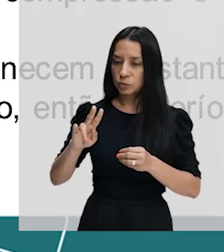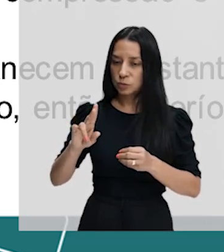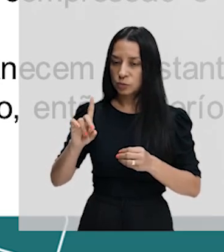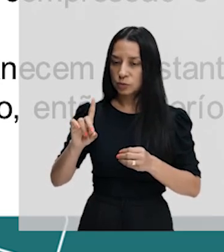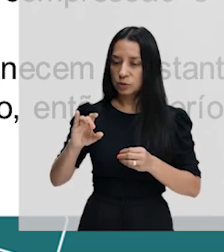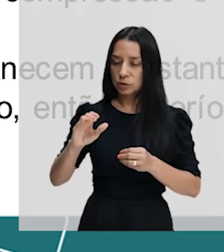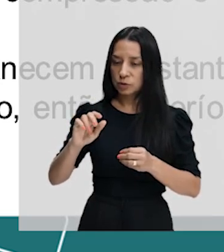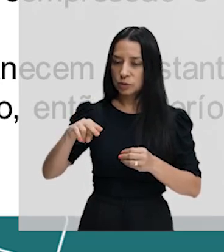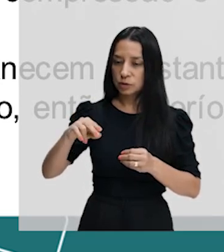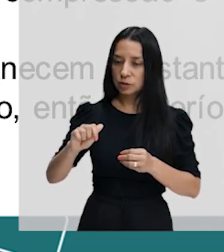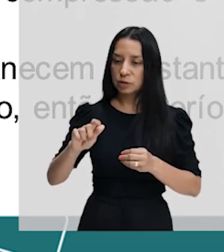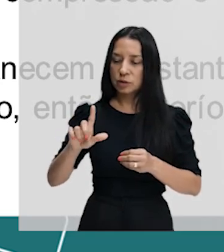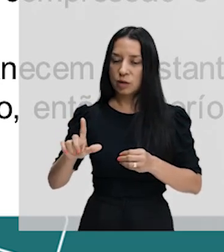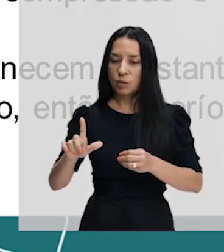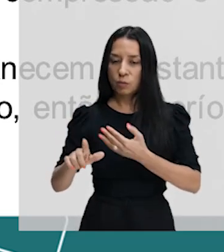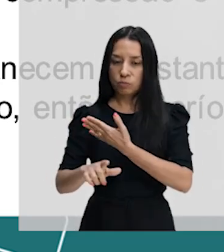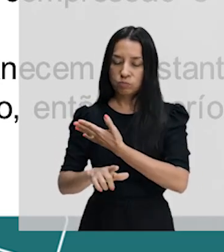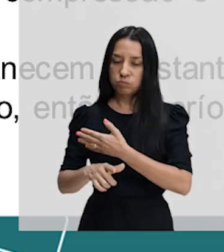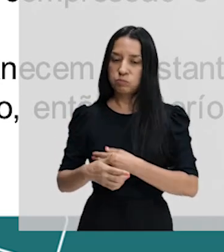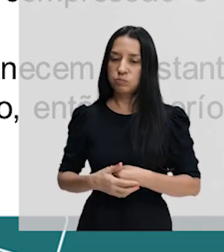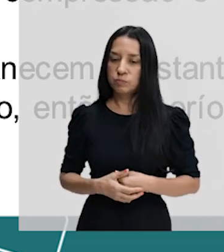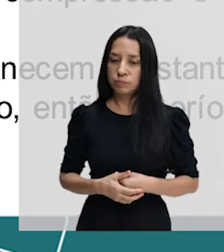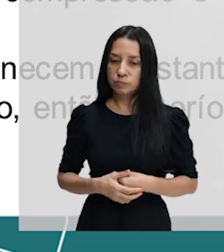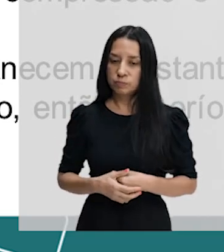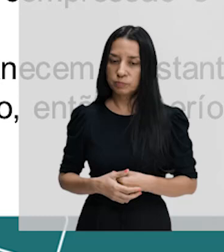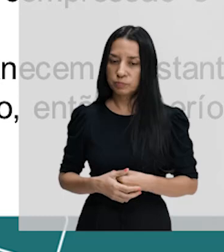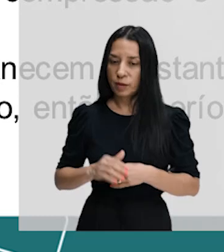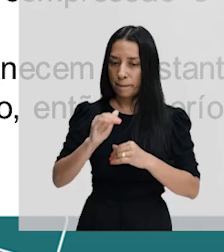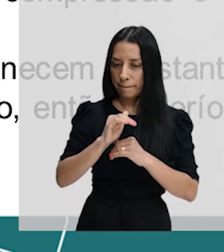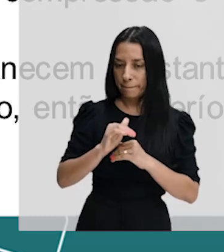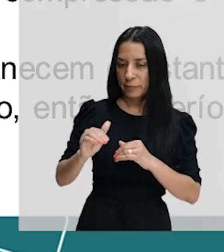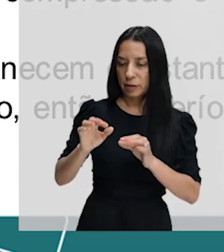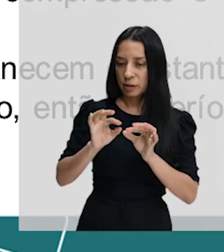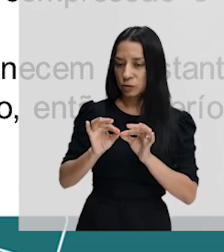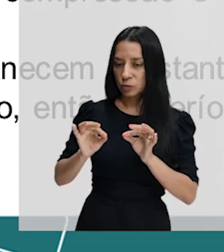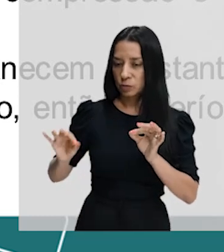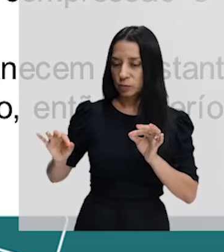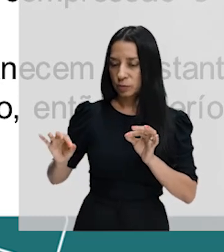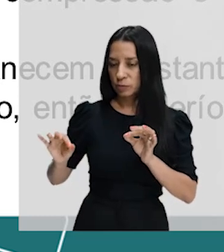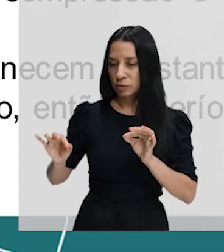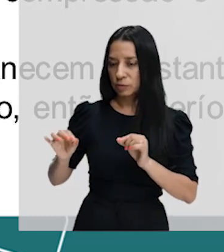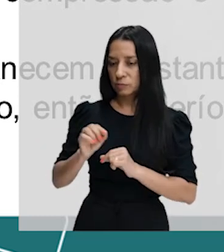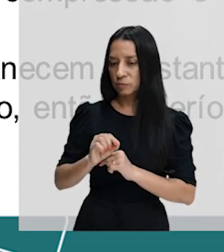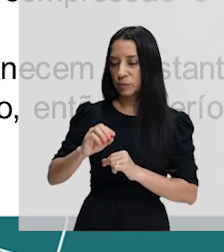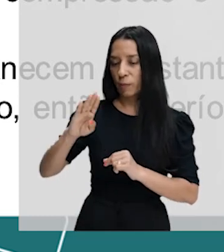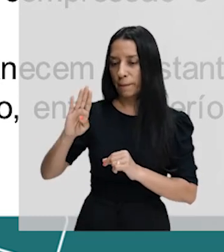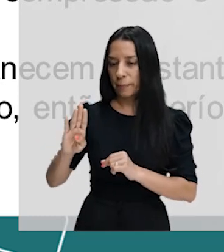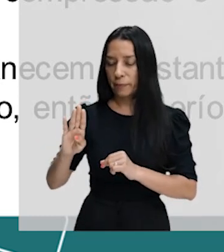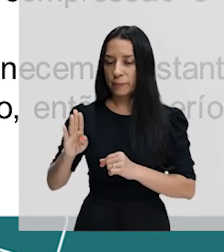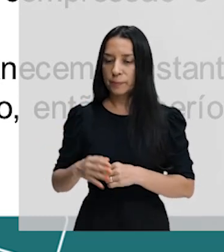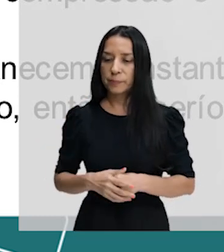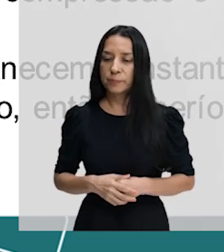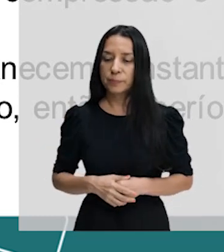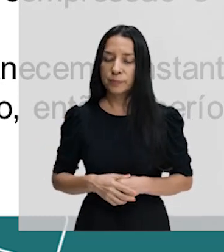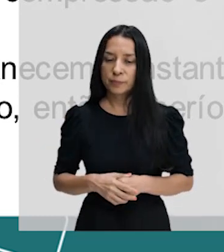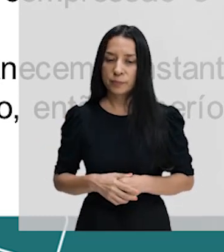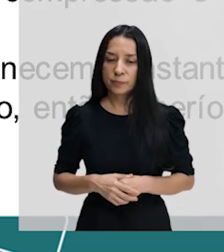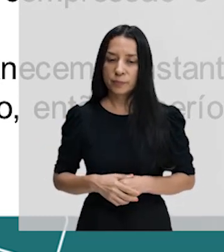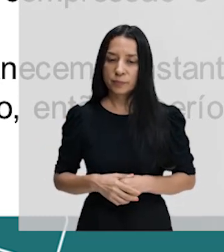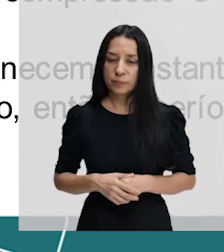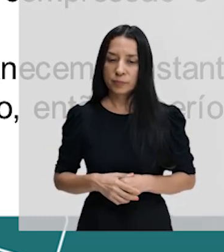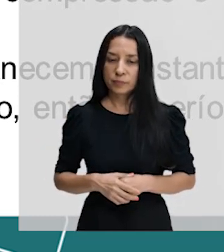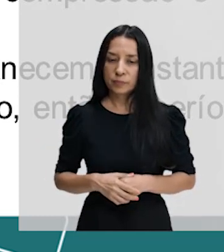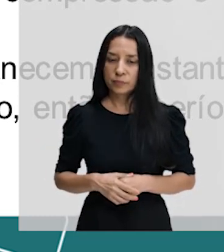onda é igual a metade do comprimento de onda da B Então traz a informação para cá então a questão